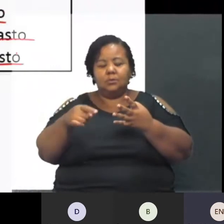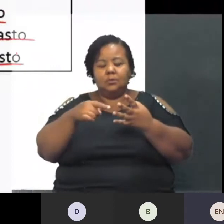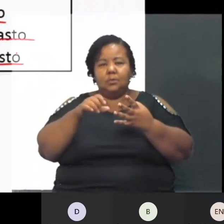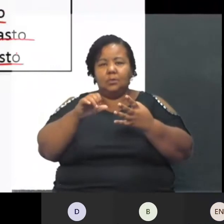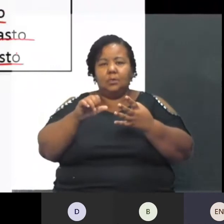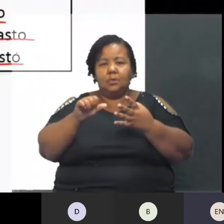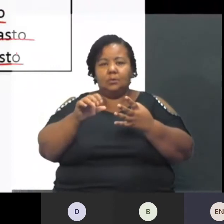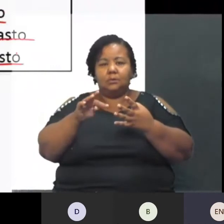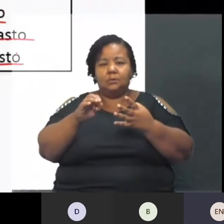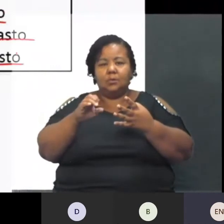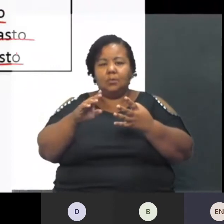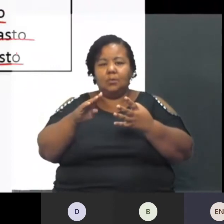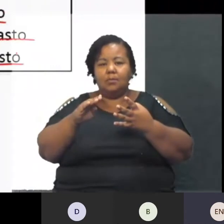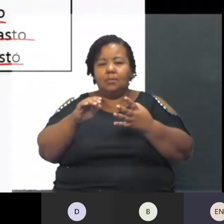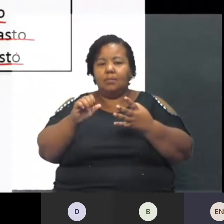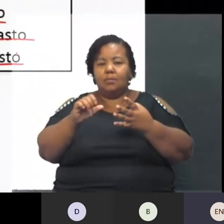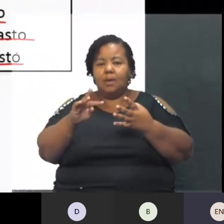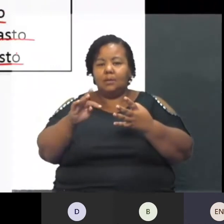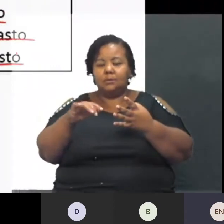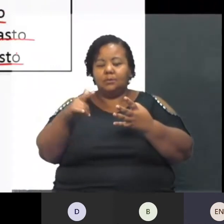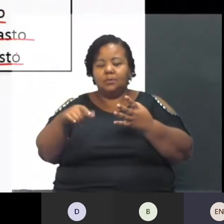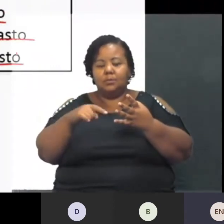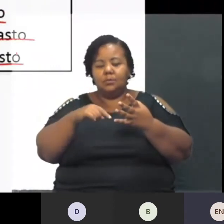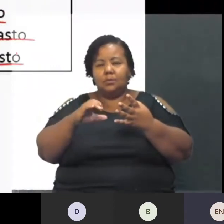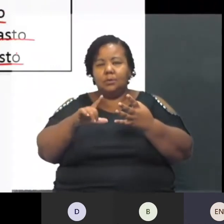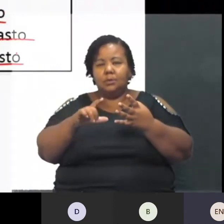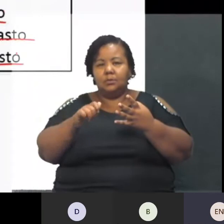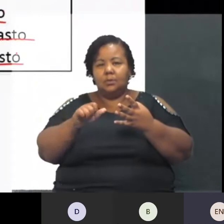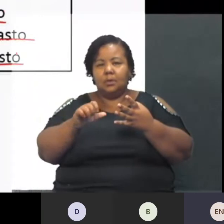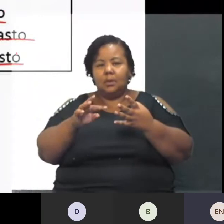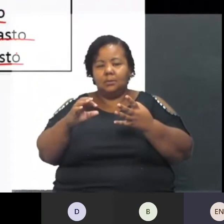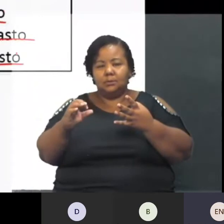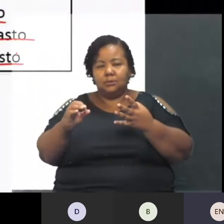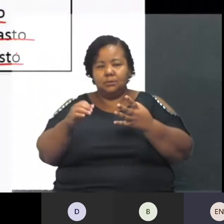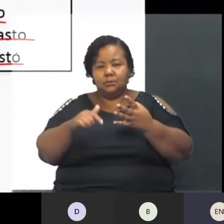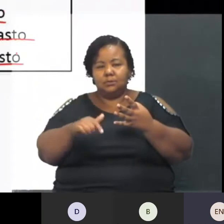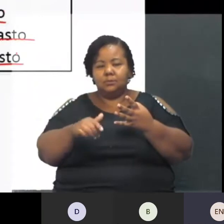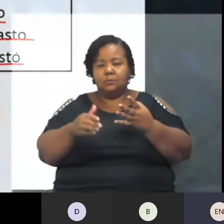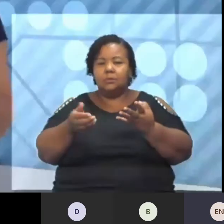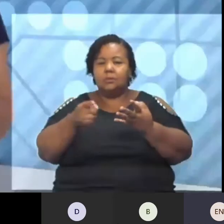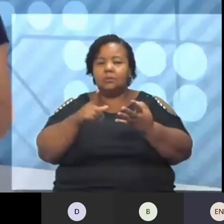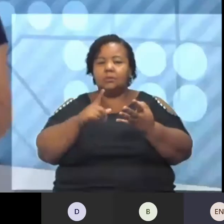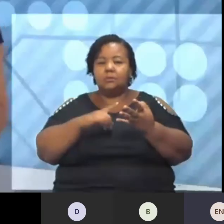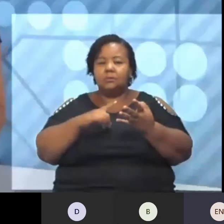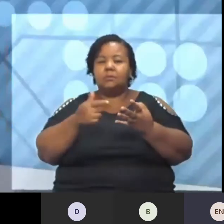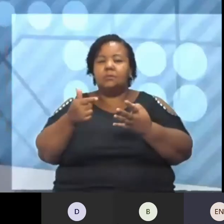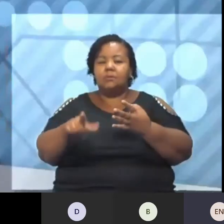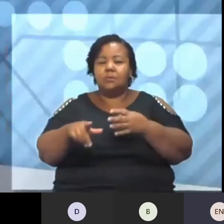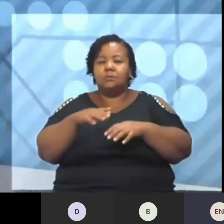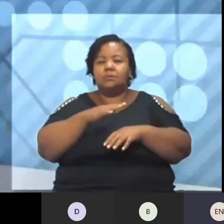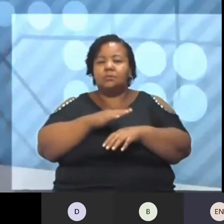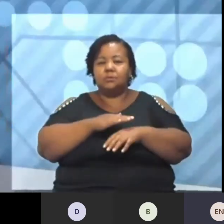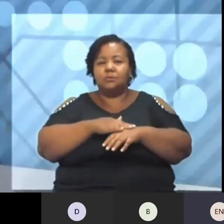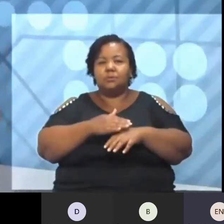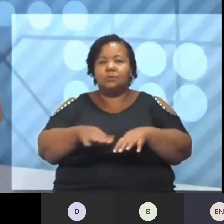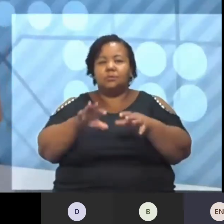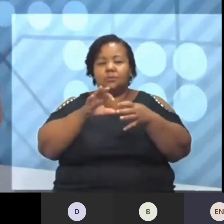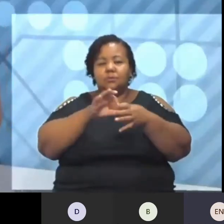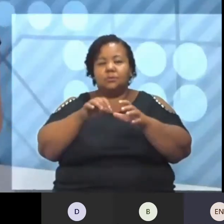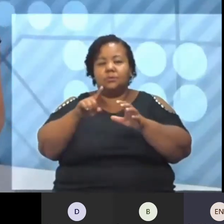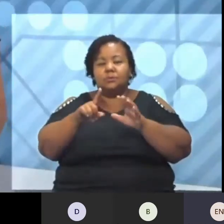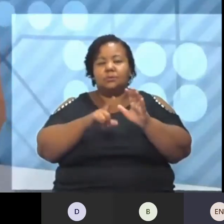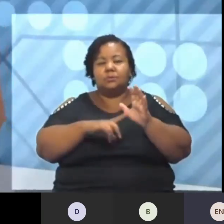osteoblasto e o osteoclasto. Então agora você tem mais um momento disponível